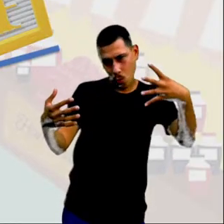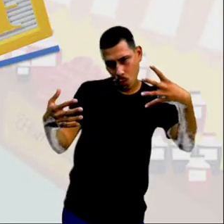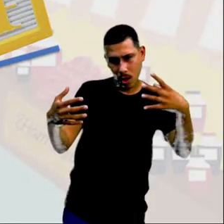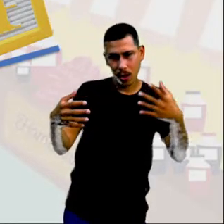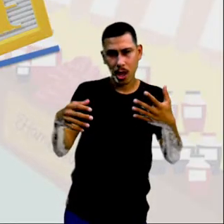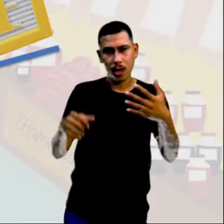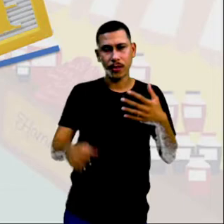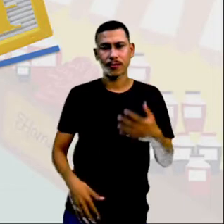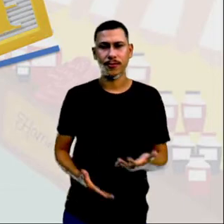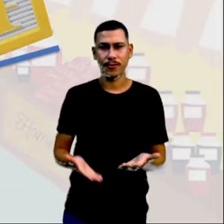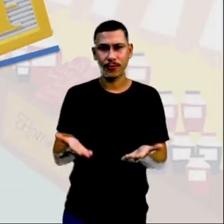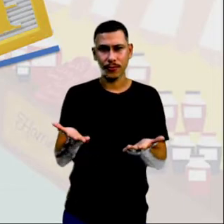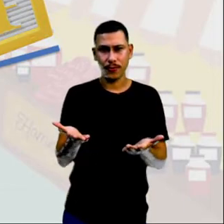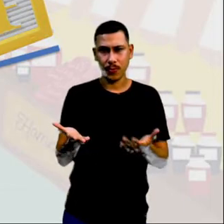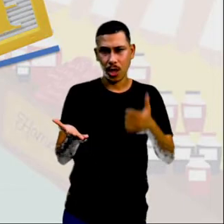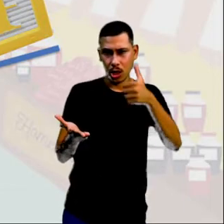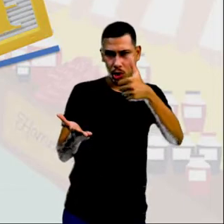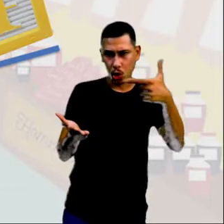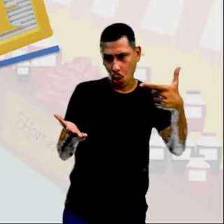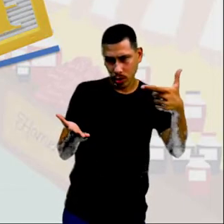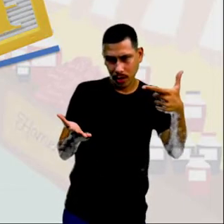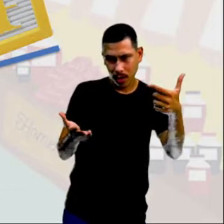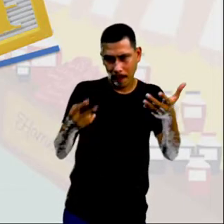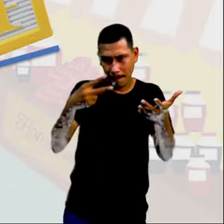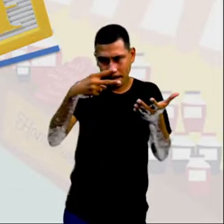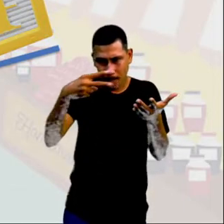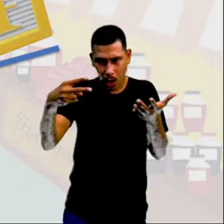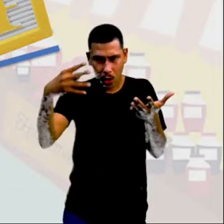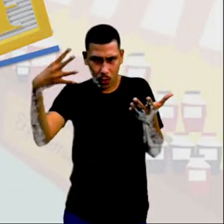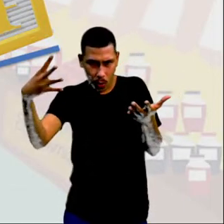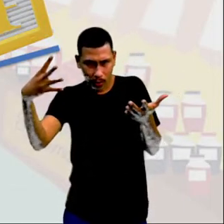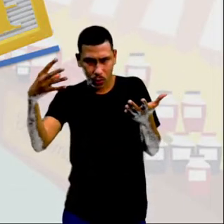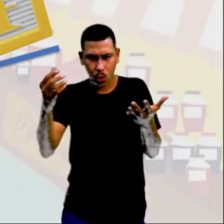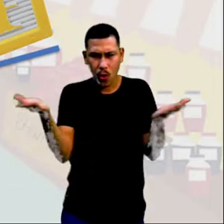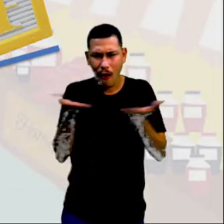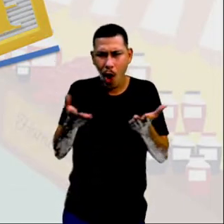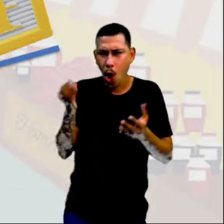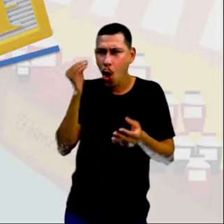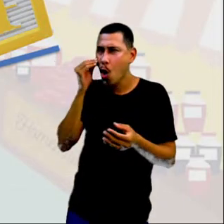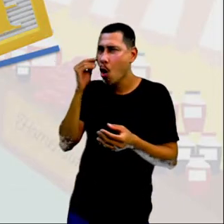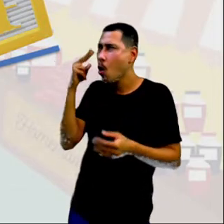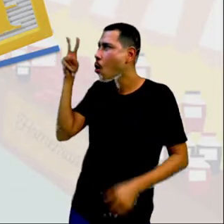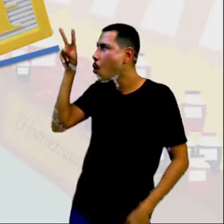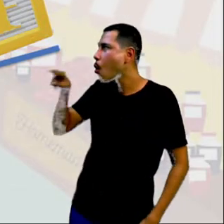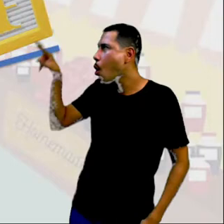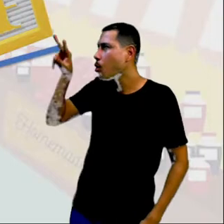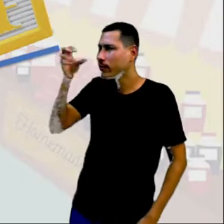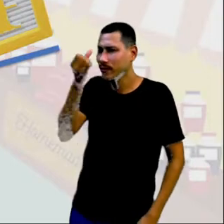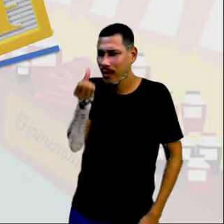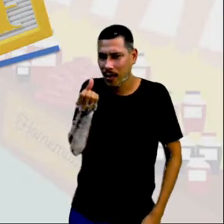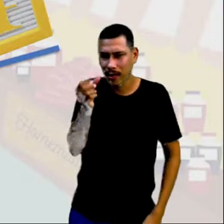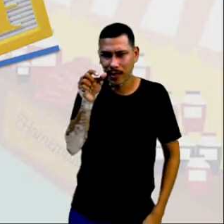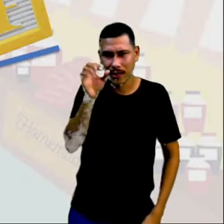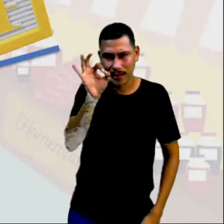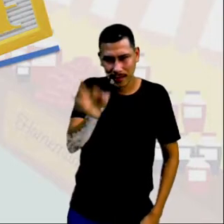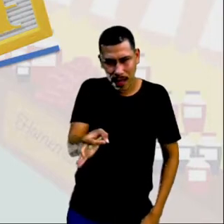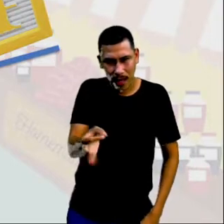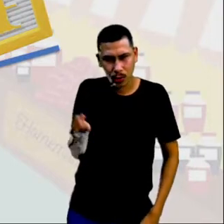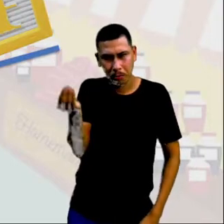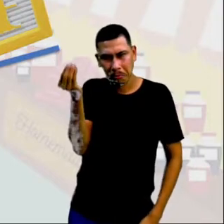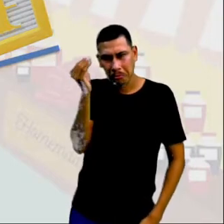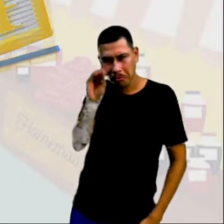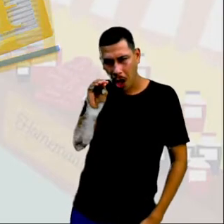tá bom? Por fim, vamos tentar colocar o 6 lá do outro lado, para ver se vai dar certo e a gente volta a